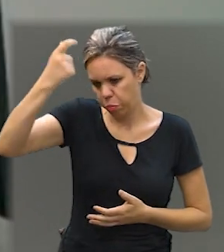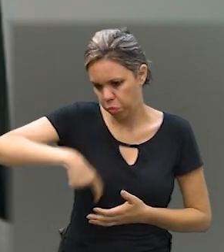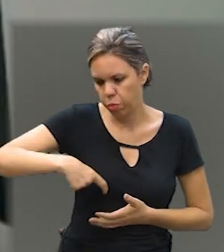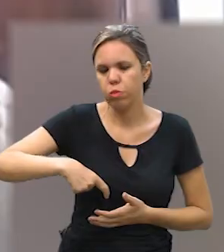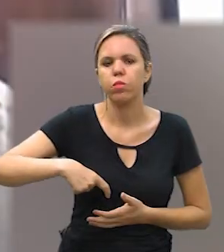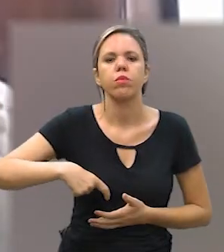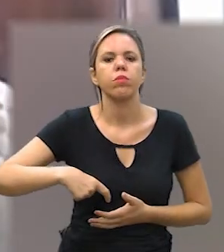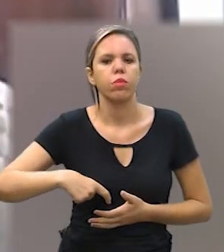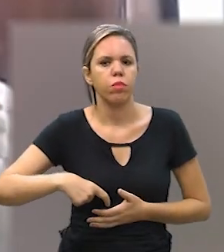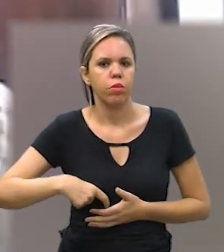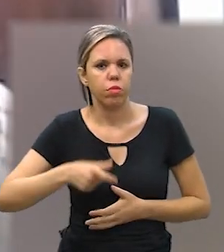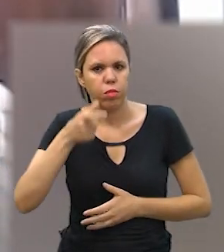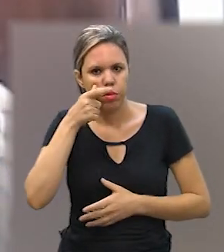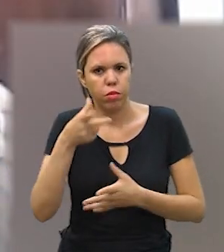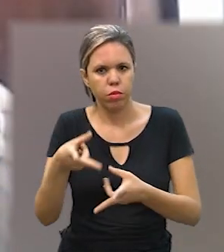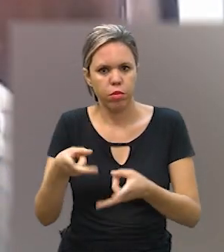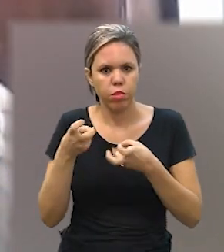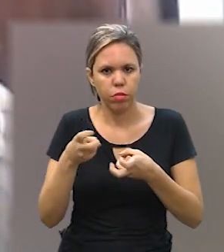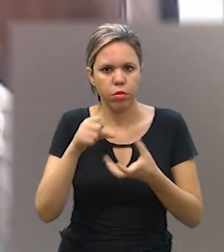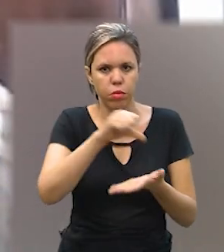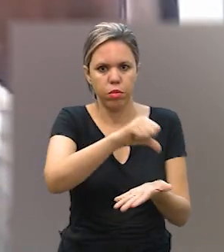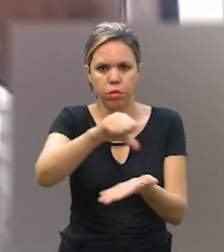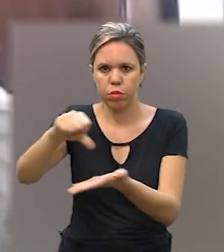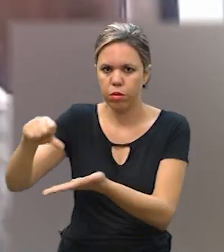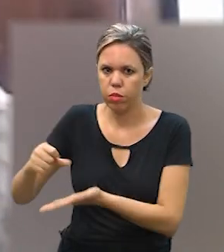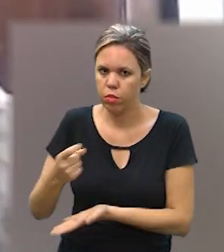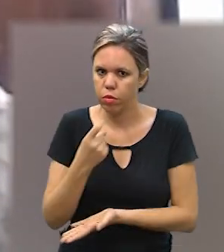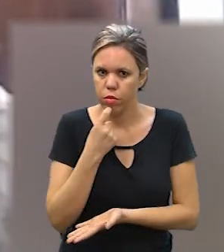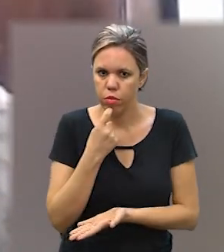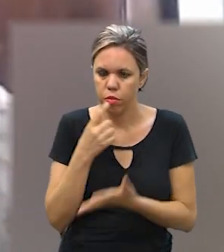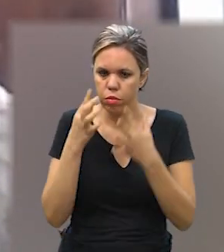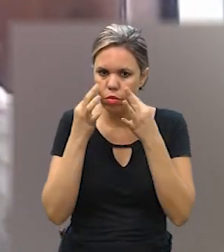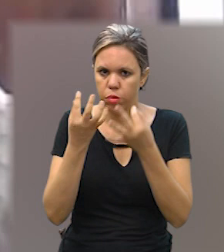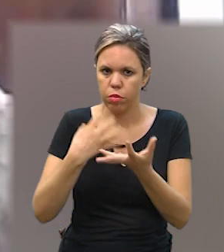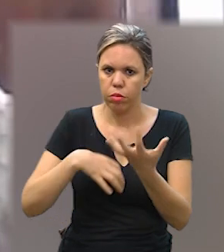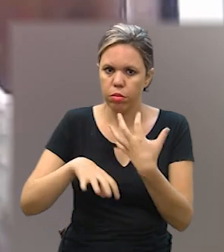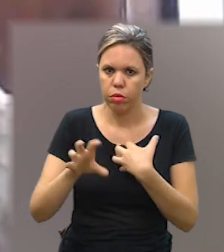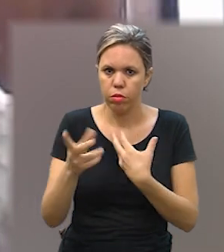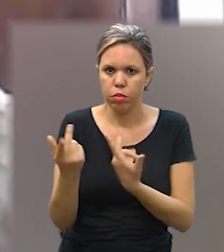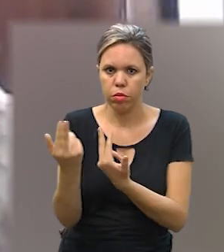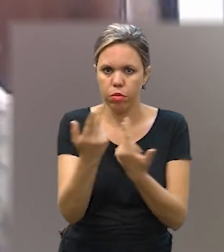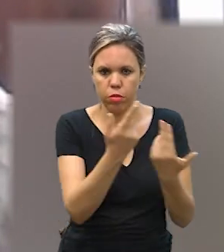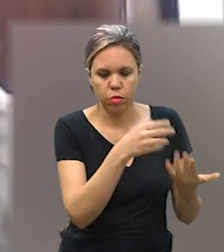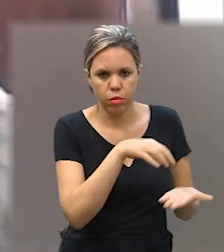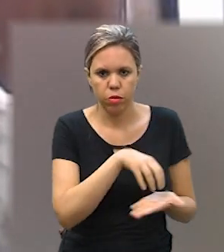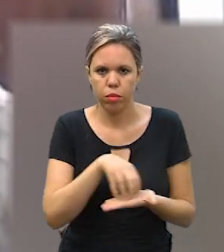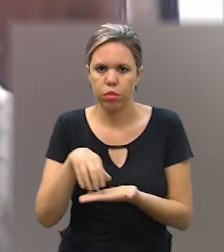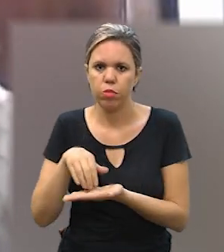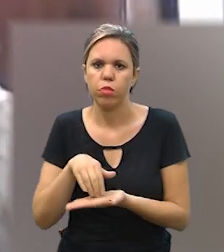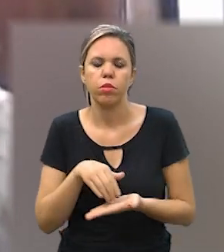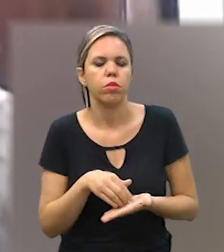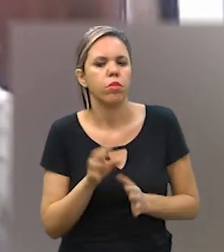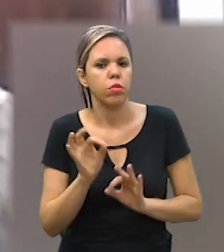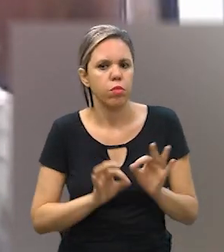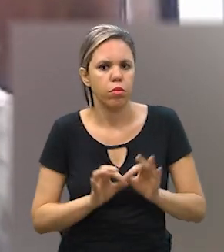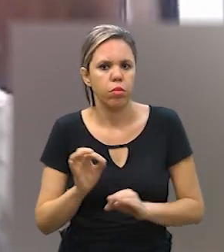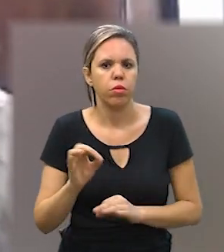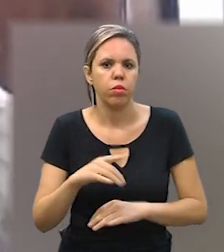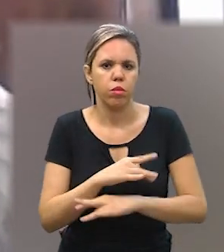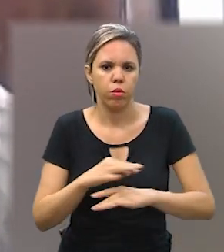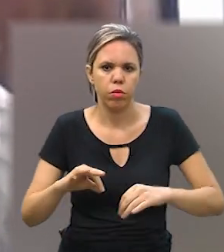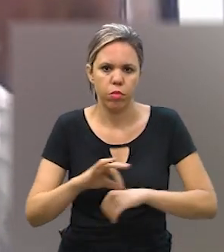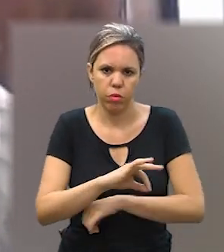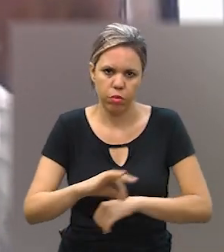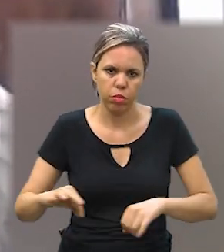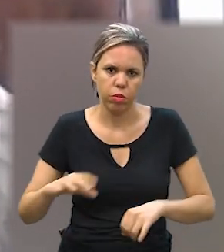da pessoa. A gente, olhando para o território de Campinas, com esse olhar convergente do